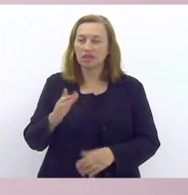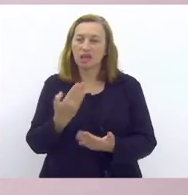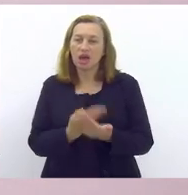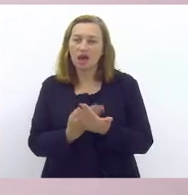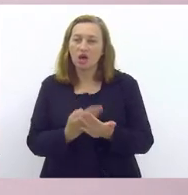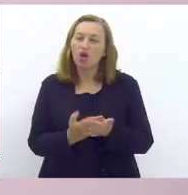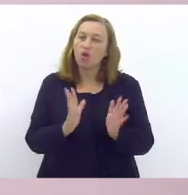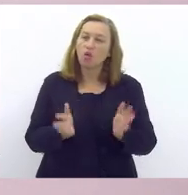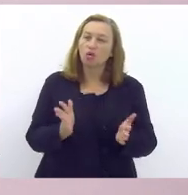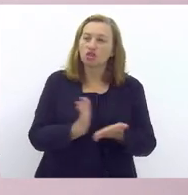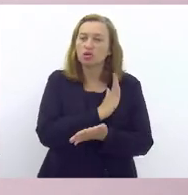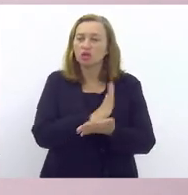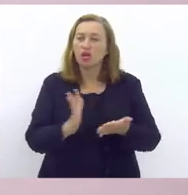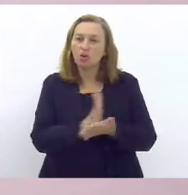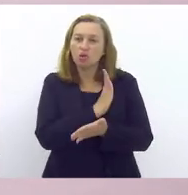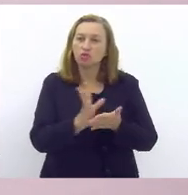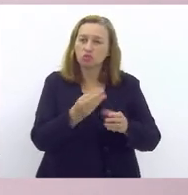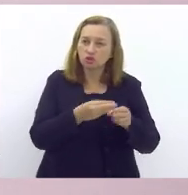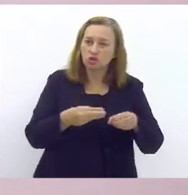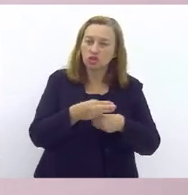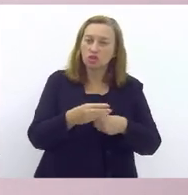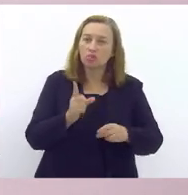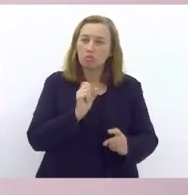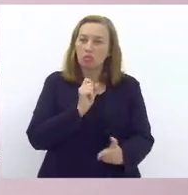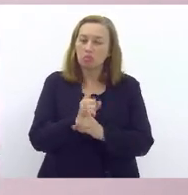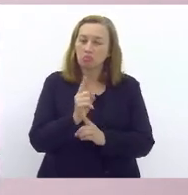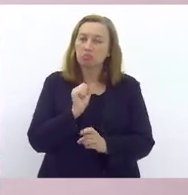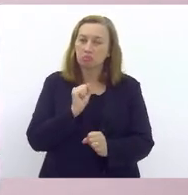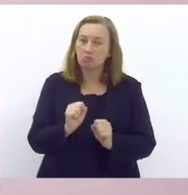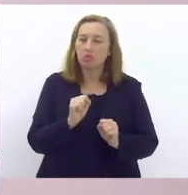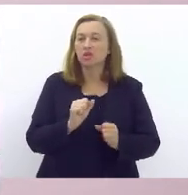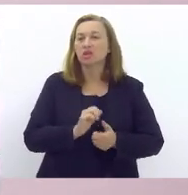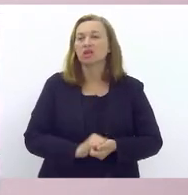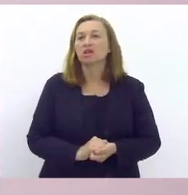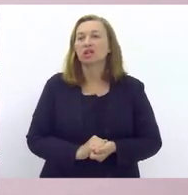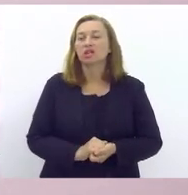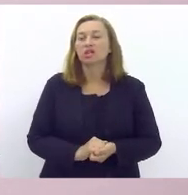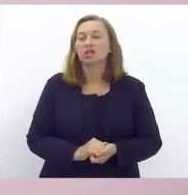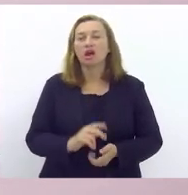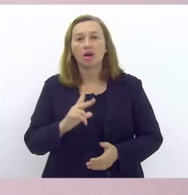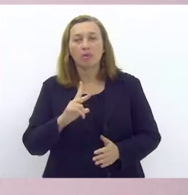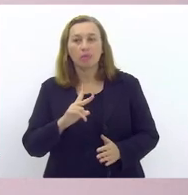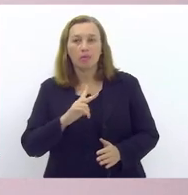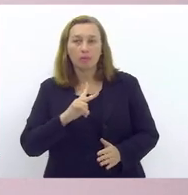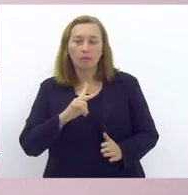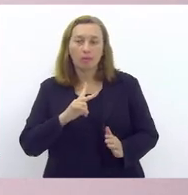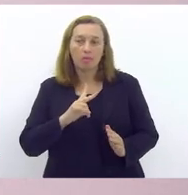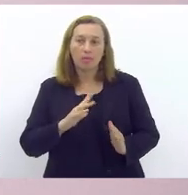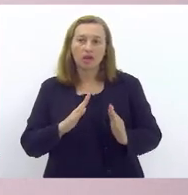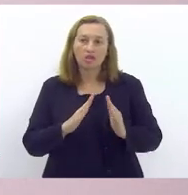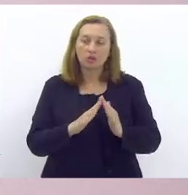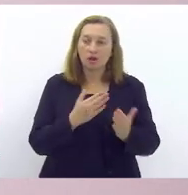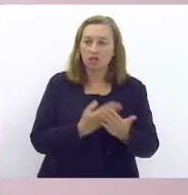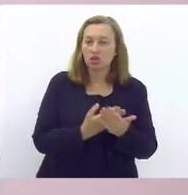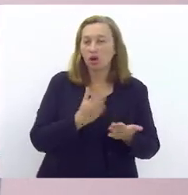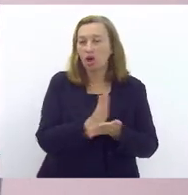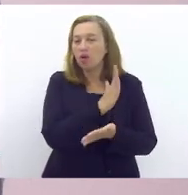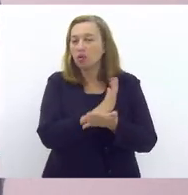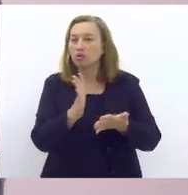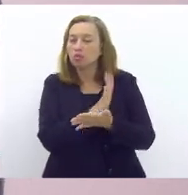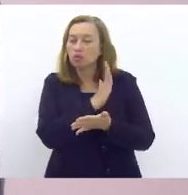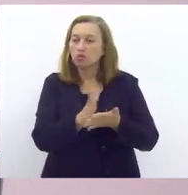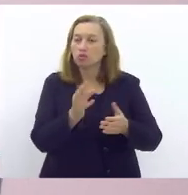alguns municípios, você pode encontrar, né, na rede privada, alguns